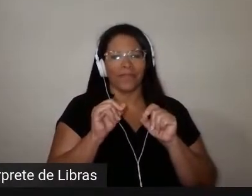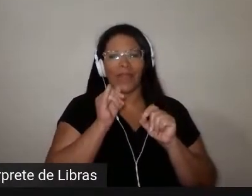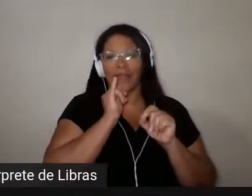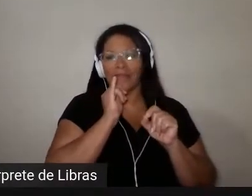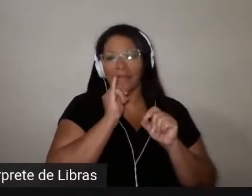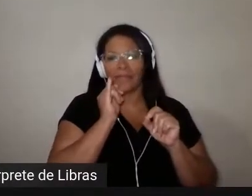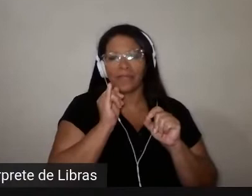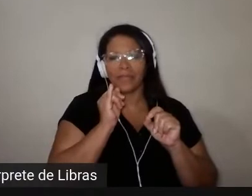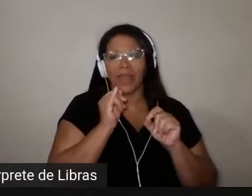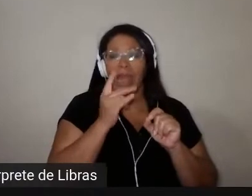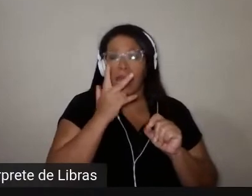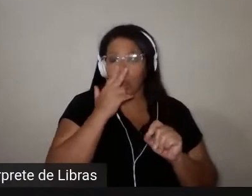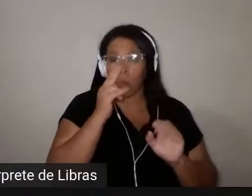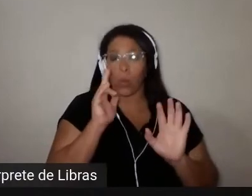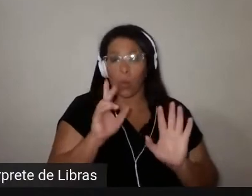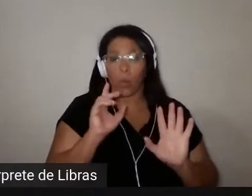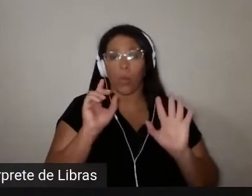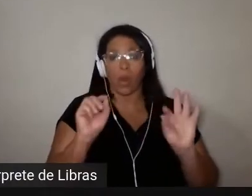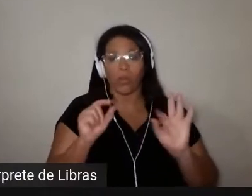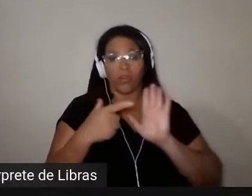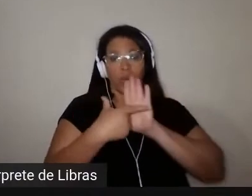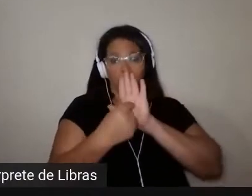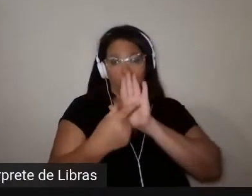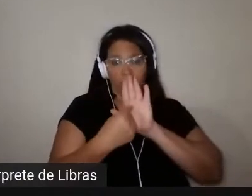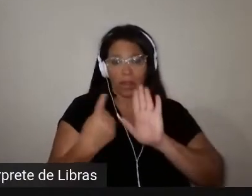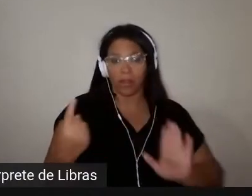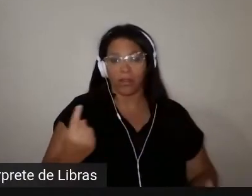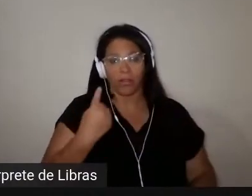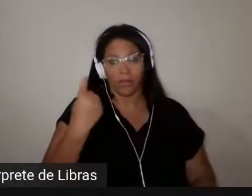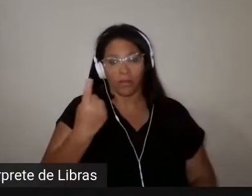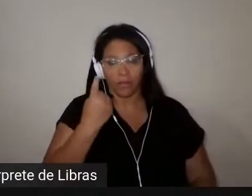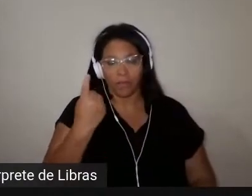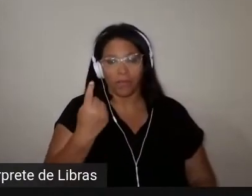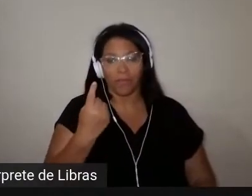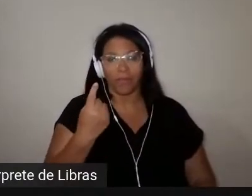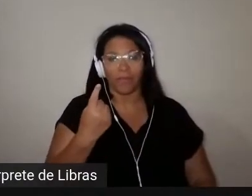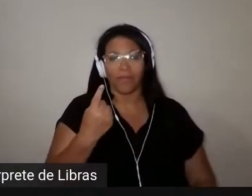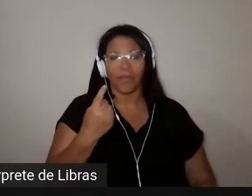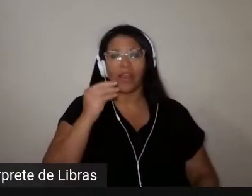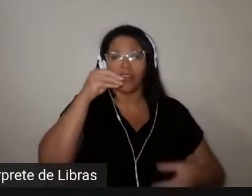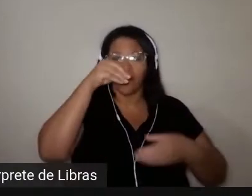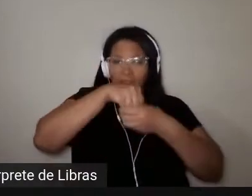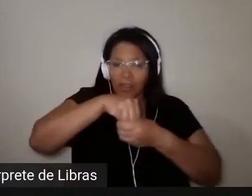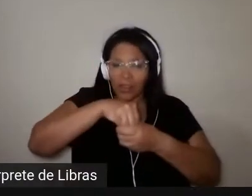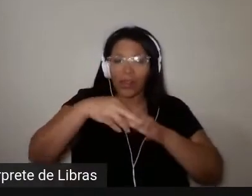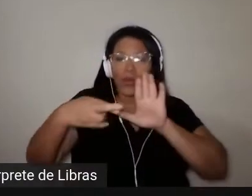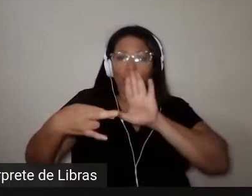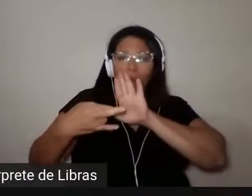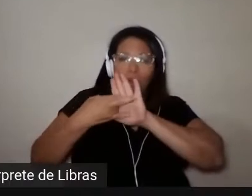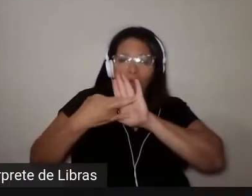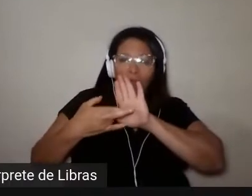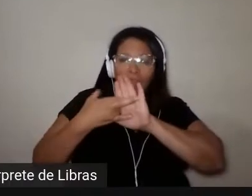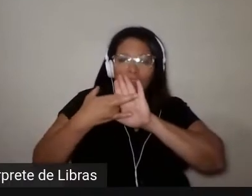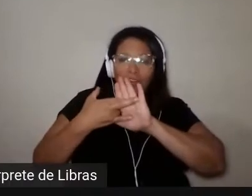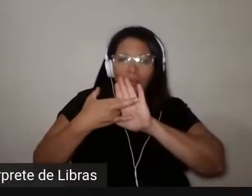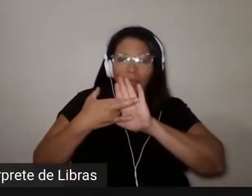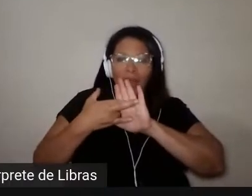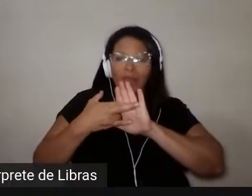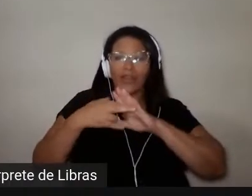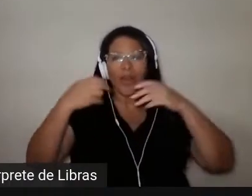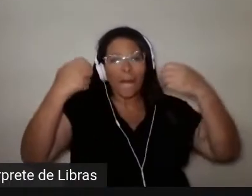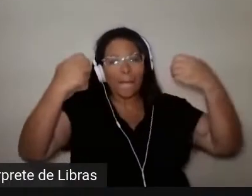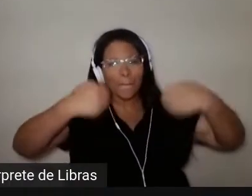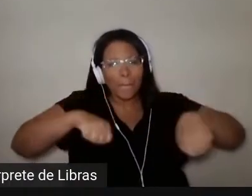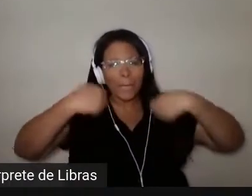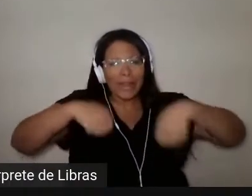dizer. Mas eu acho que o destaque individual ele acabou por ficar no regimento muito para aquelas situações em que você